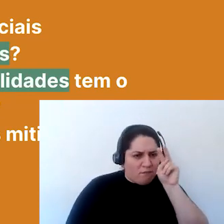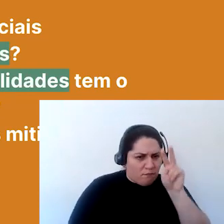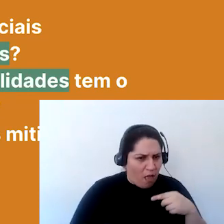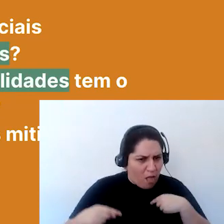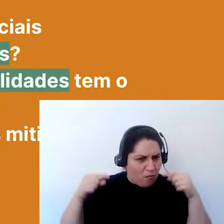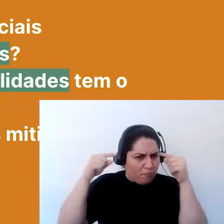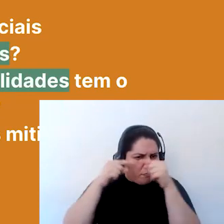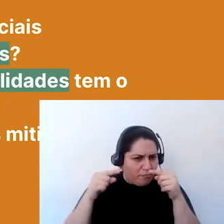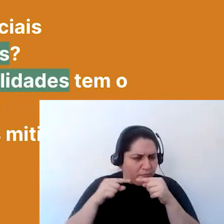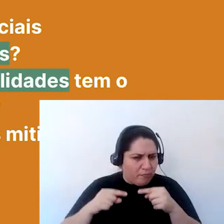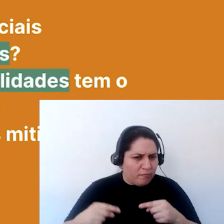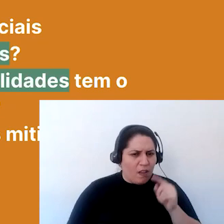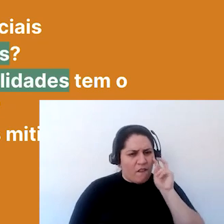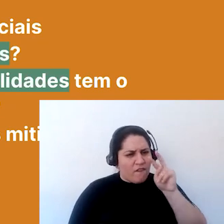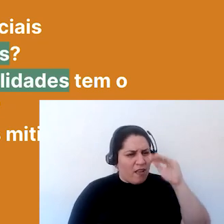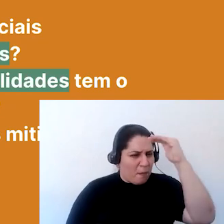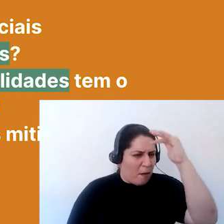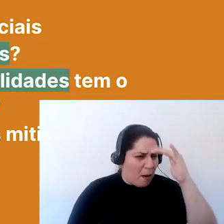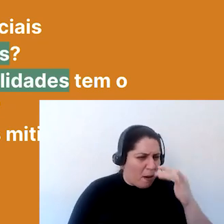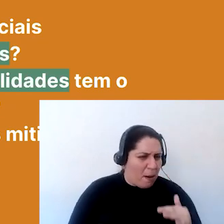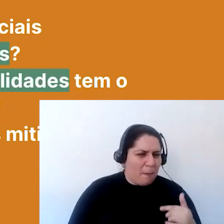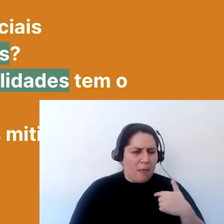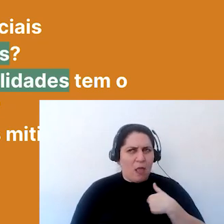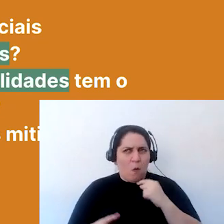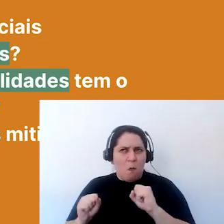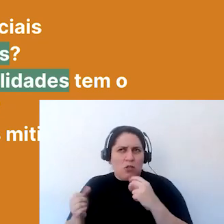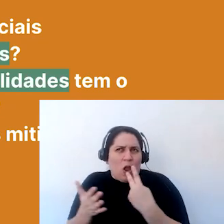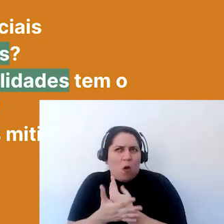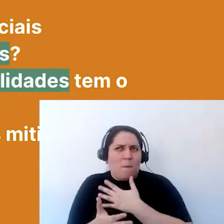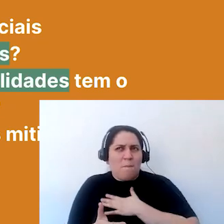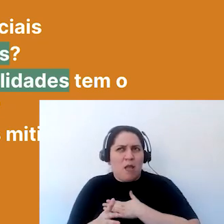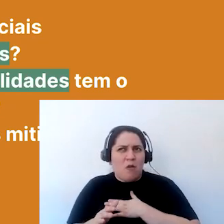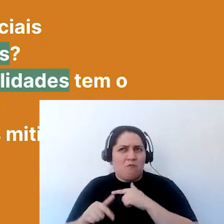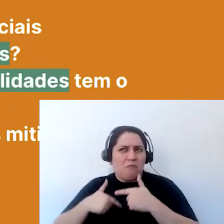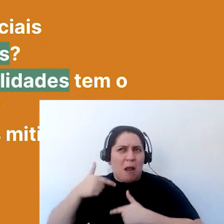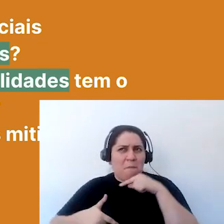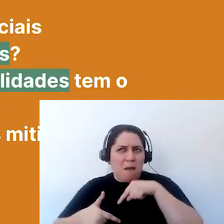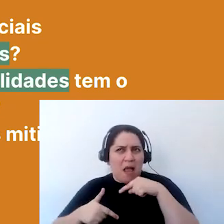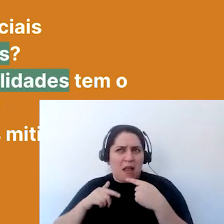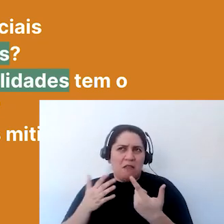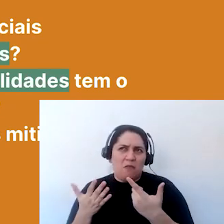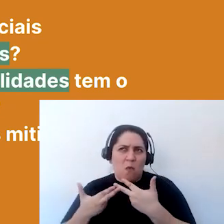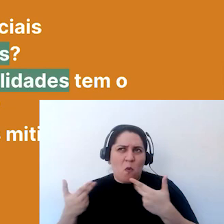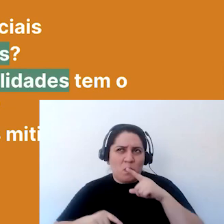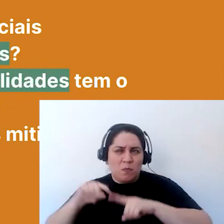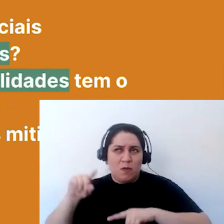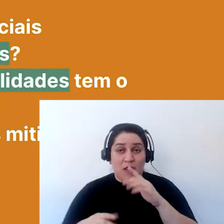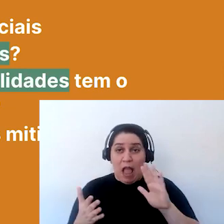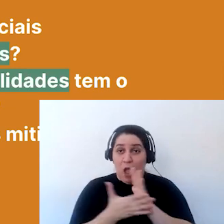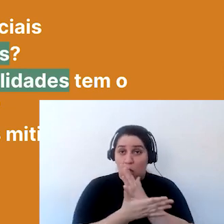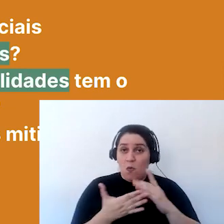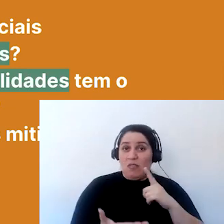mesmo quais potenciais vulnerabilidades dessa lista que podem acontecer na nossa aplicação. Tem falhas que a gente já tem hoje que podem